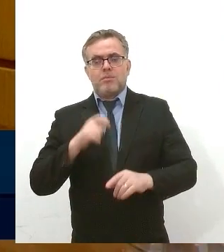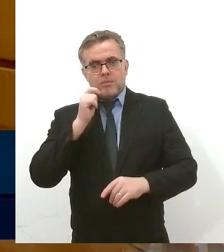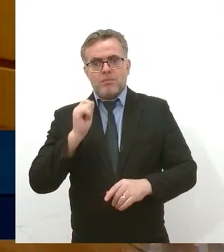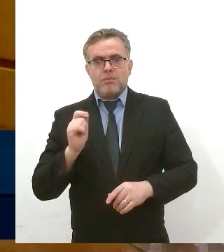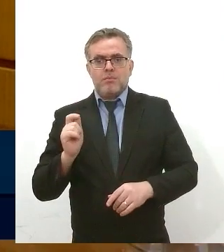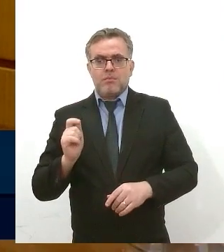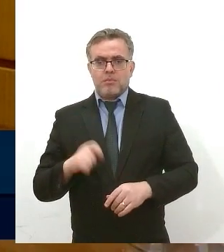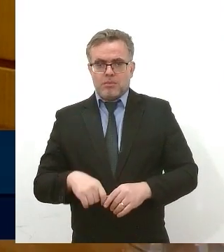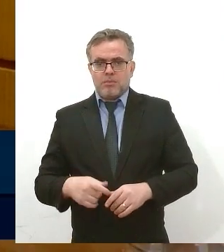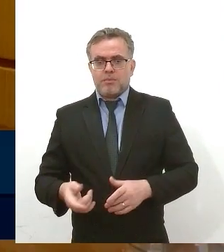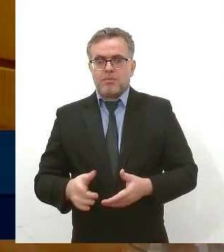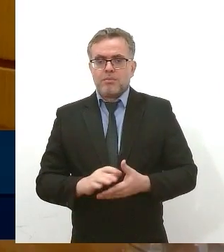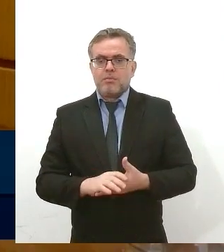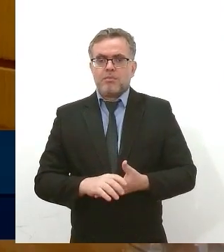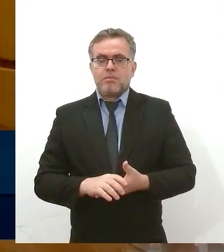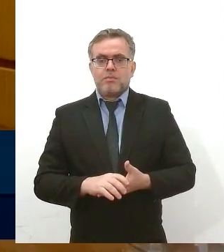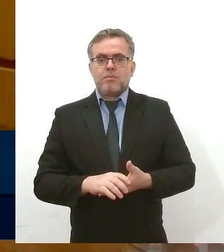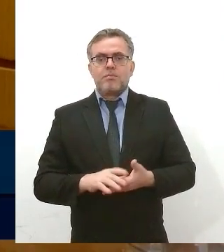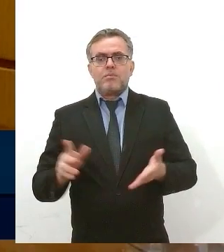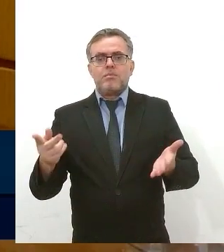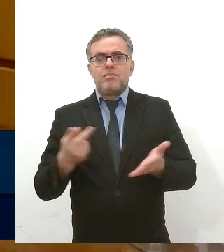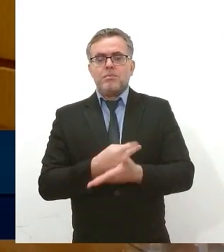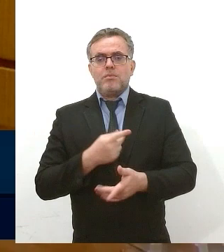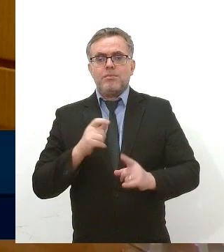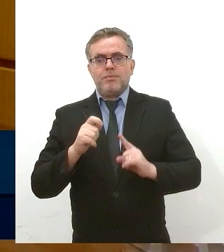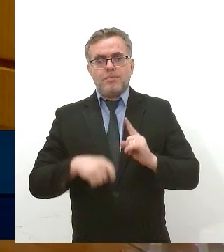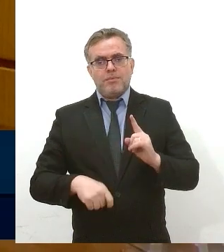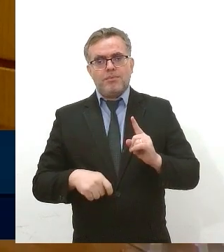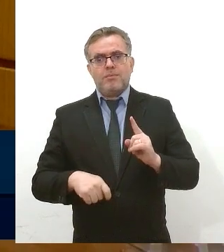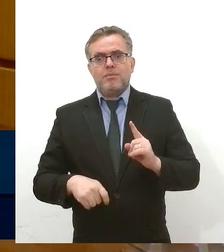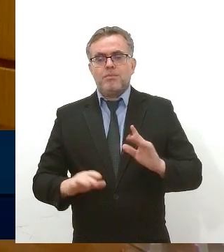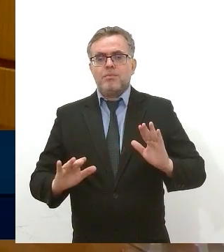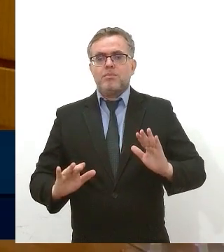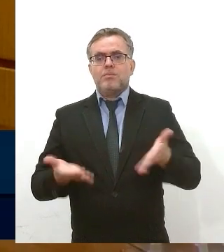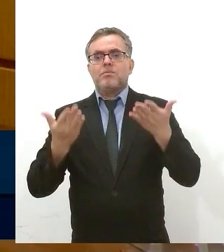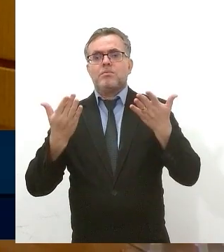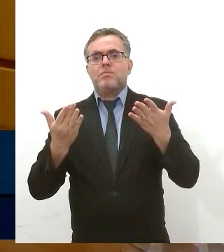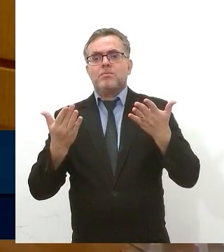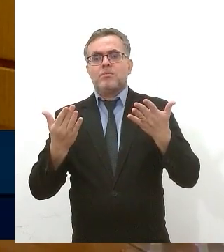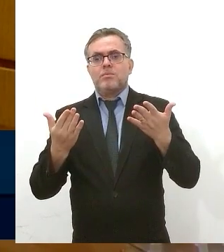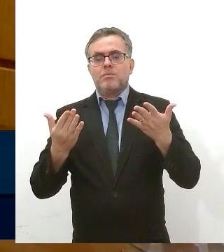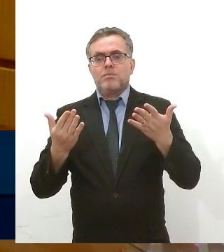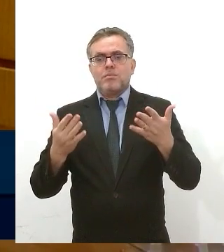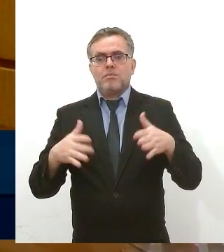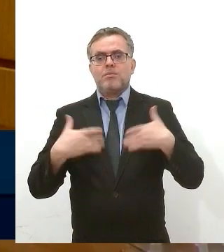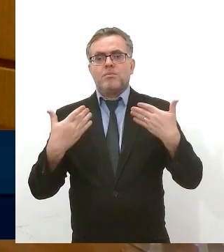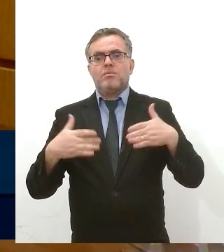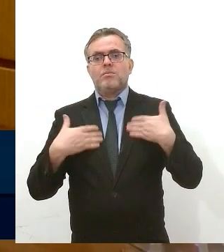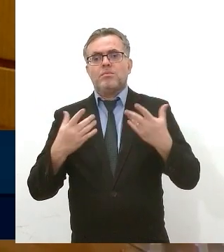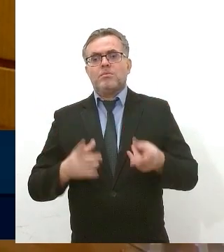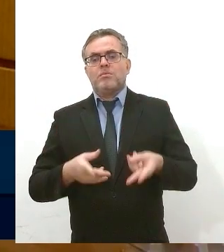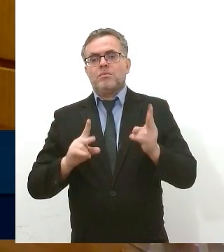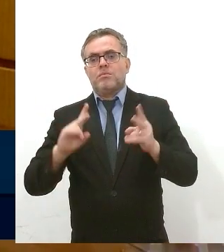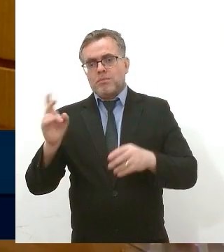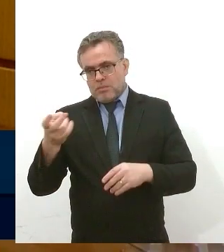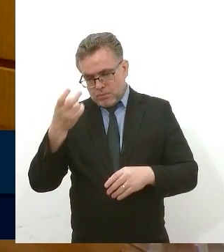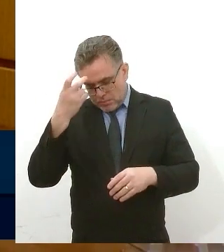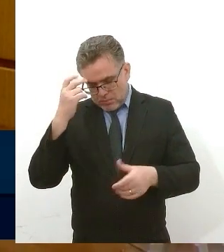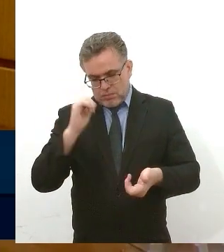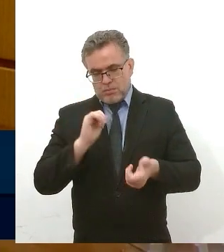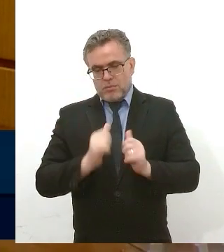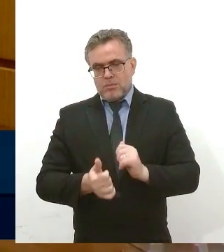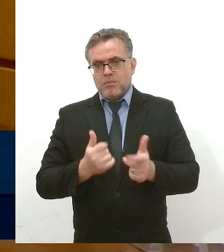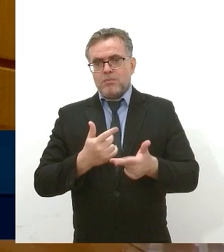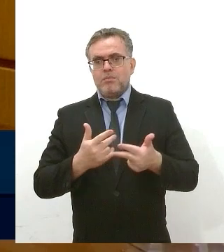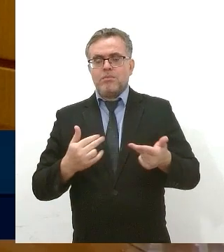Será um mês de celebração, regado de muitas artes, culturas e esporte, com exposição de